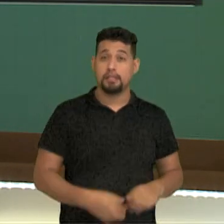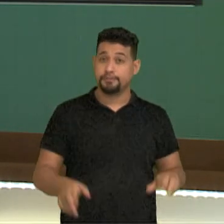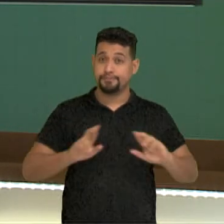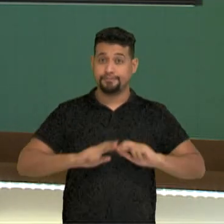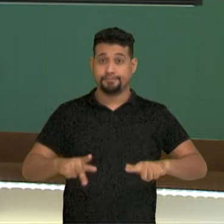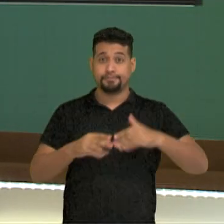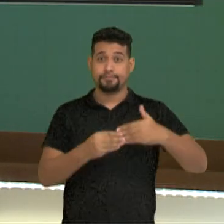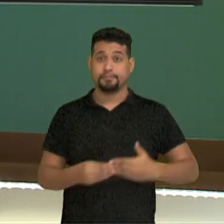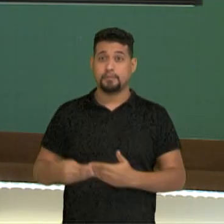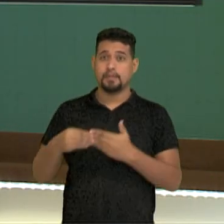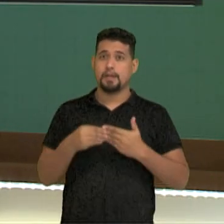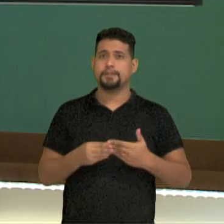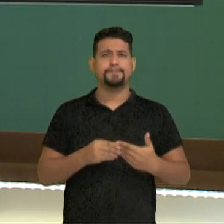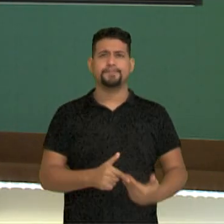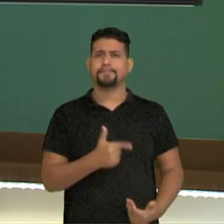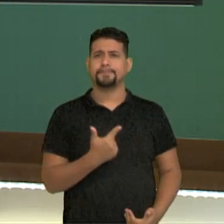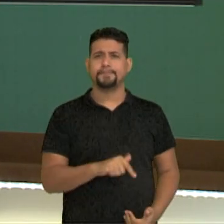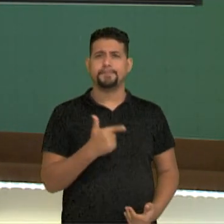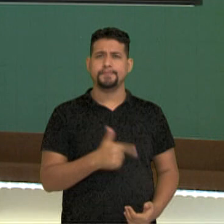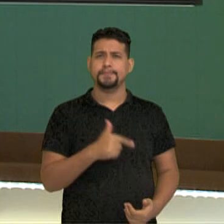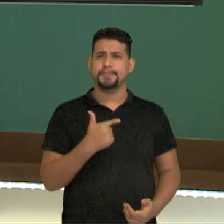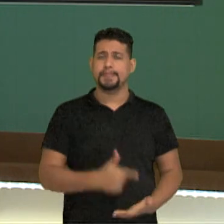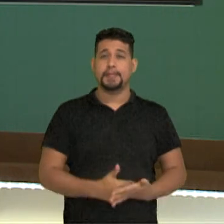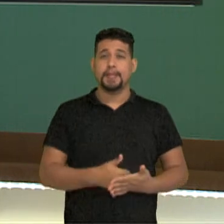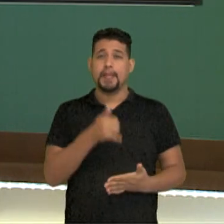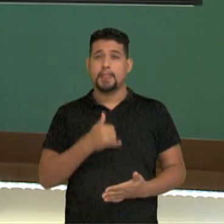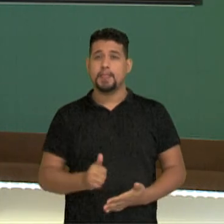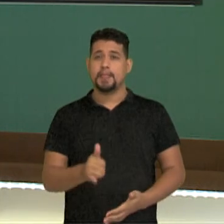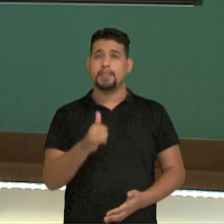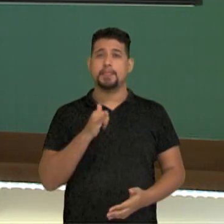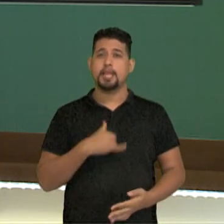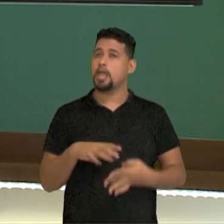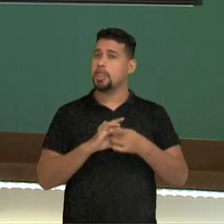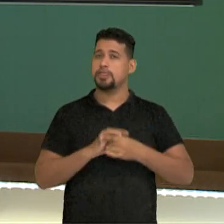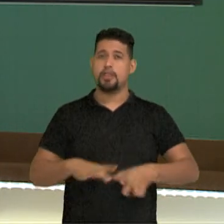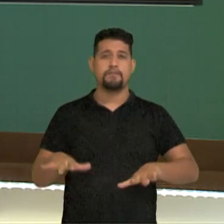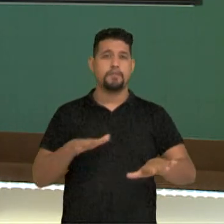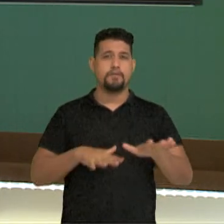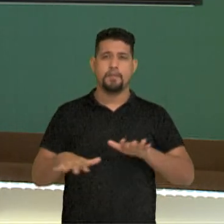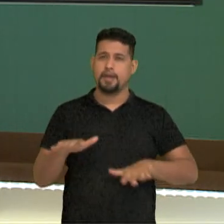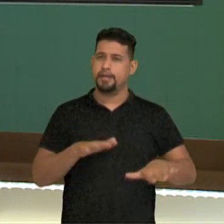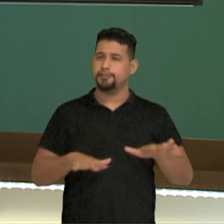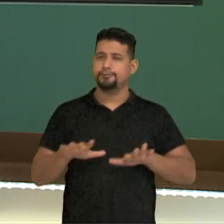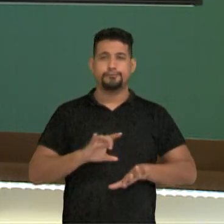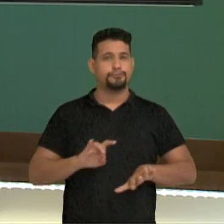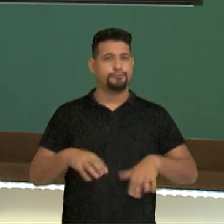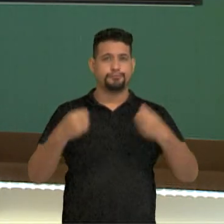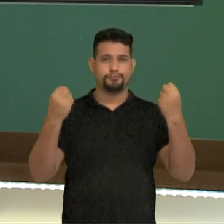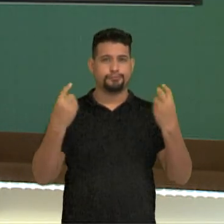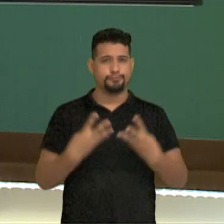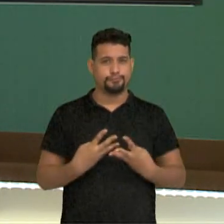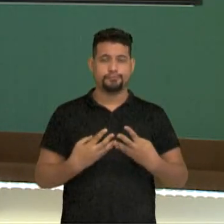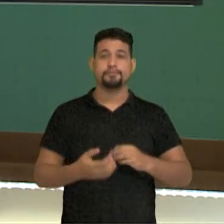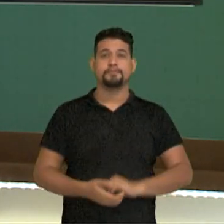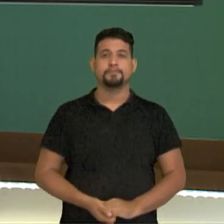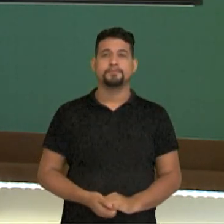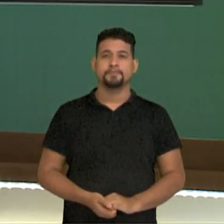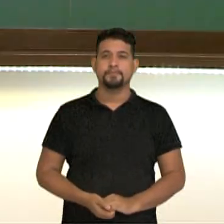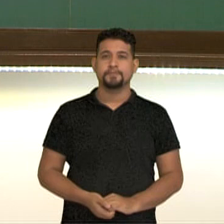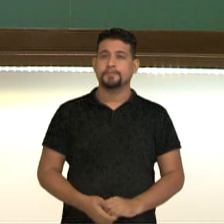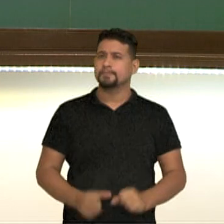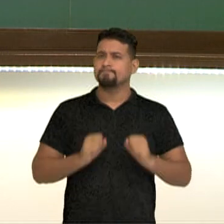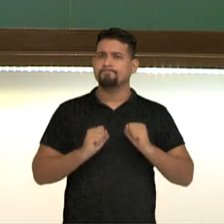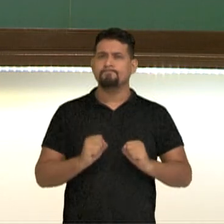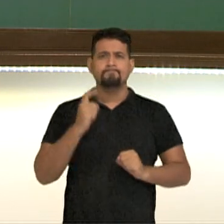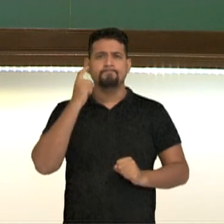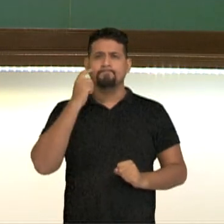condutor. Eles não possuem elétrons com liberdade de movimento. Bem simples, né? Bem simples. Você pode